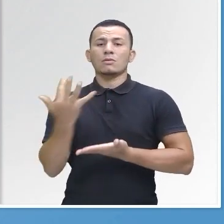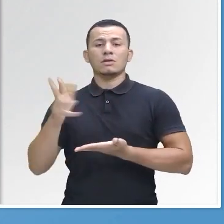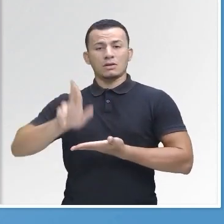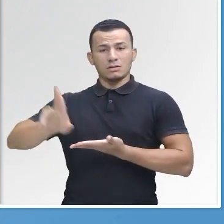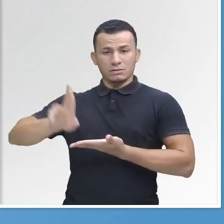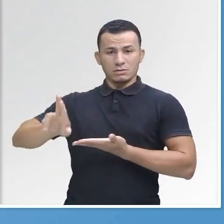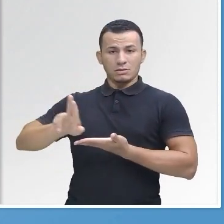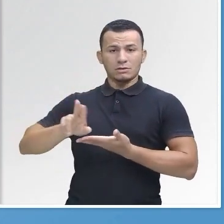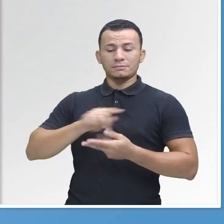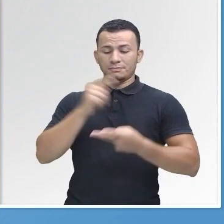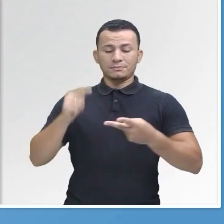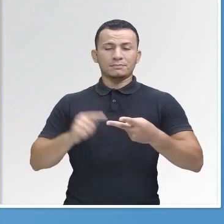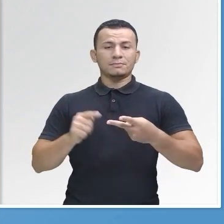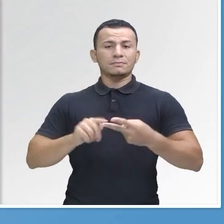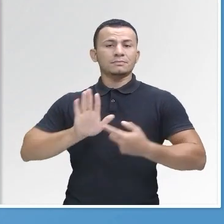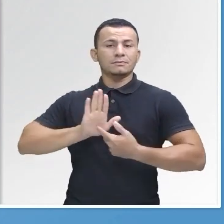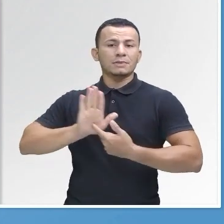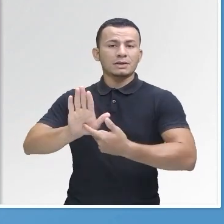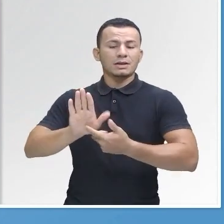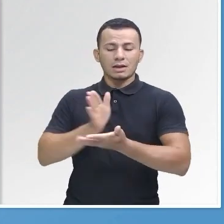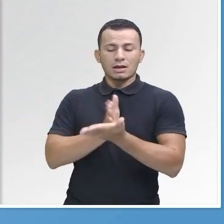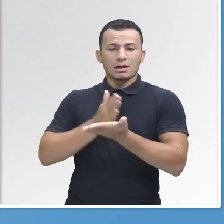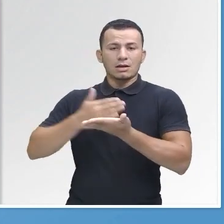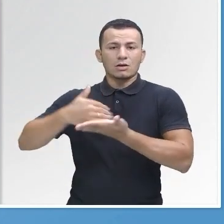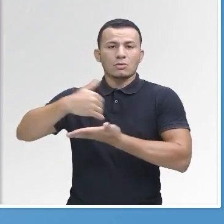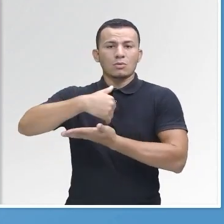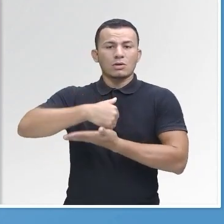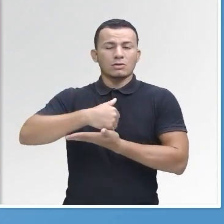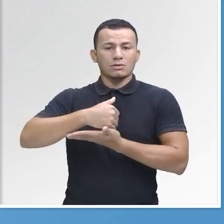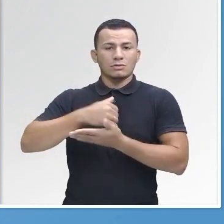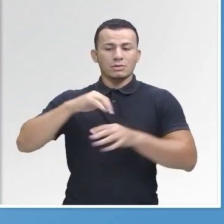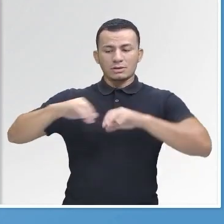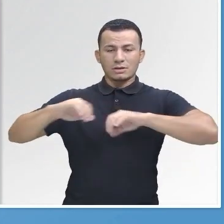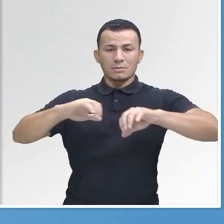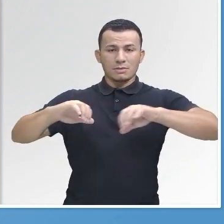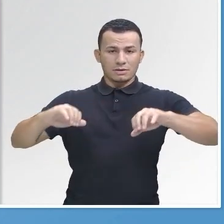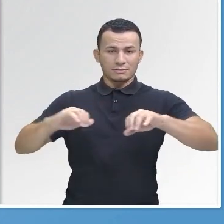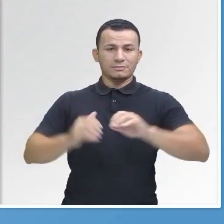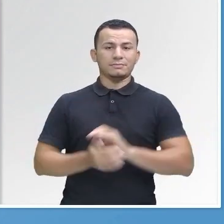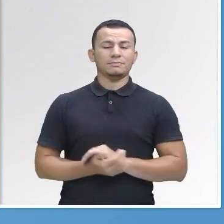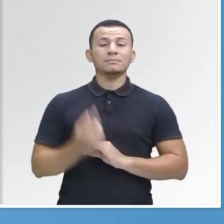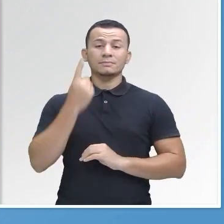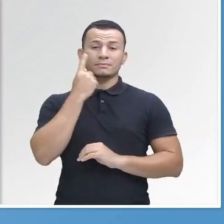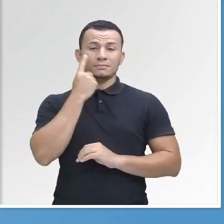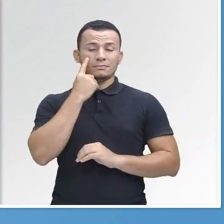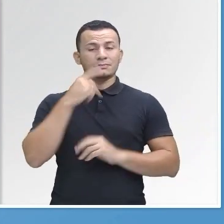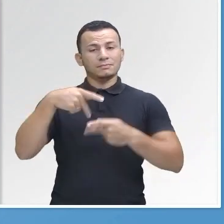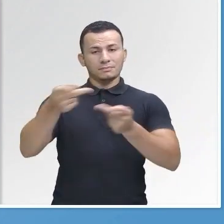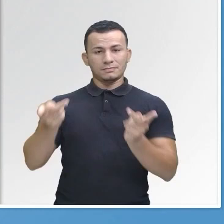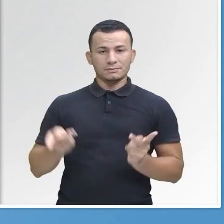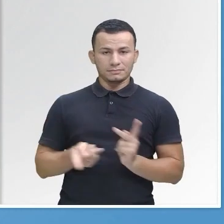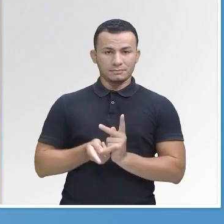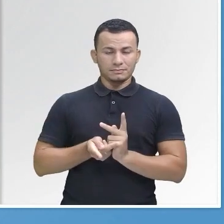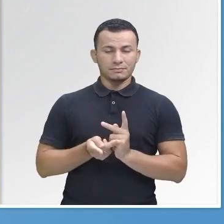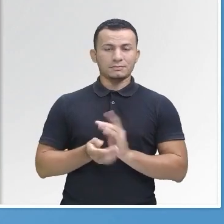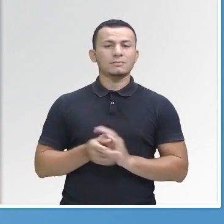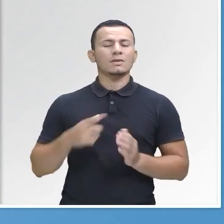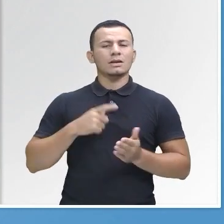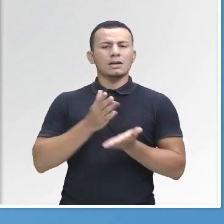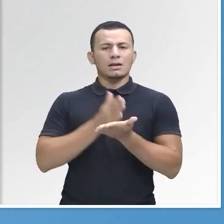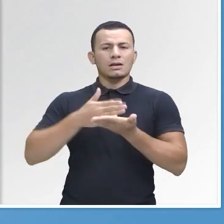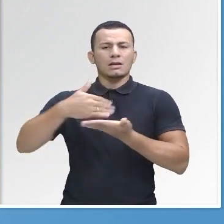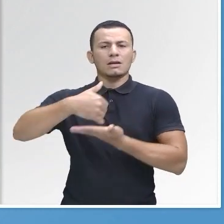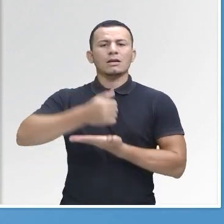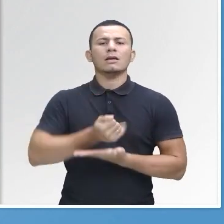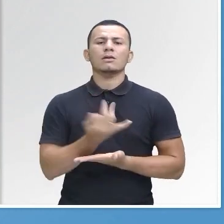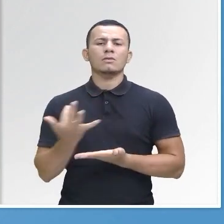E o denominador indica em quantas partes o todo foi dividido. Então vamos olhar aqui nossa pizza. Nossa pizza foi dividida em quantas